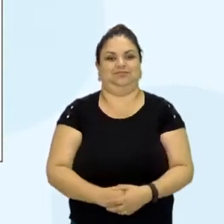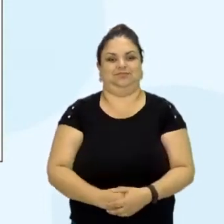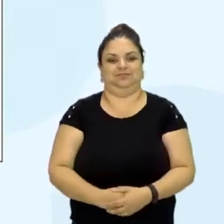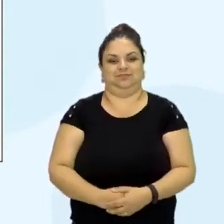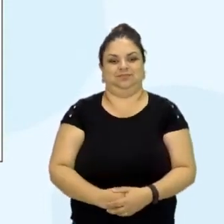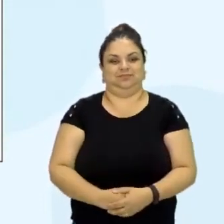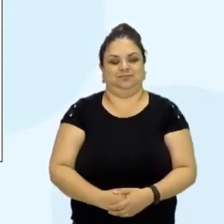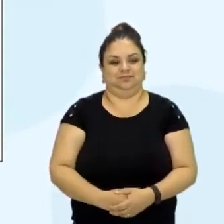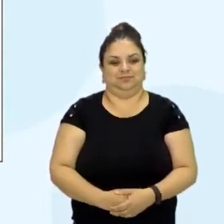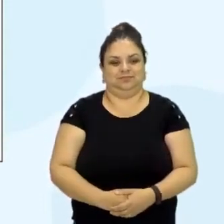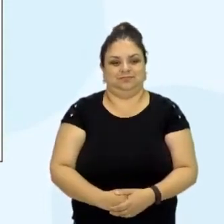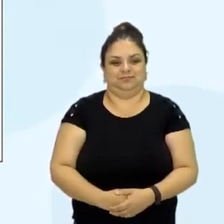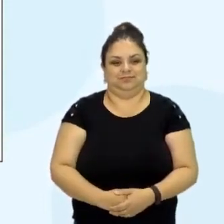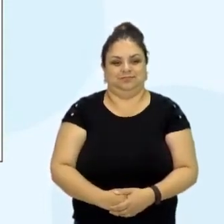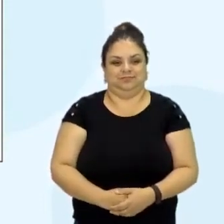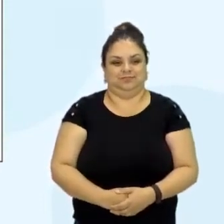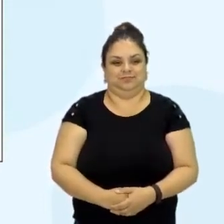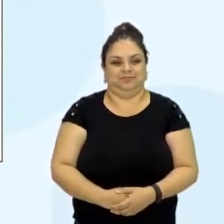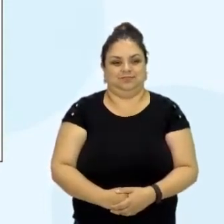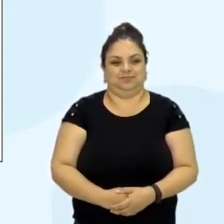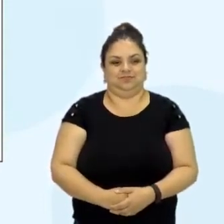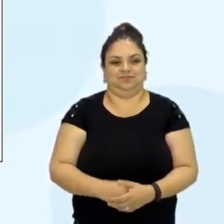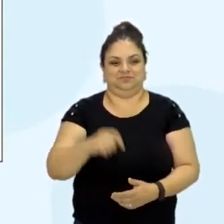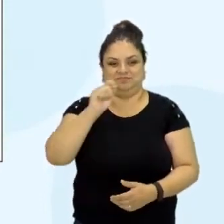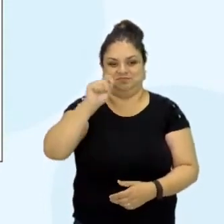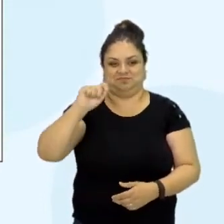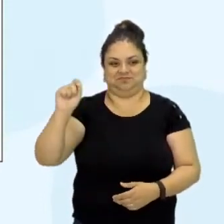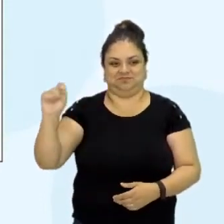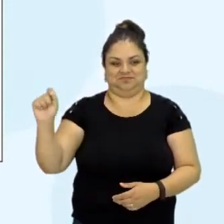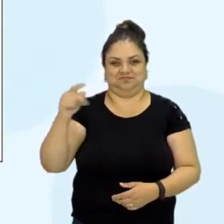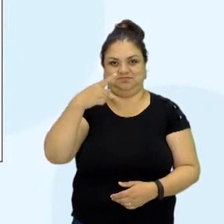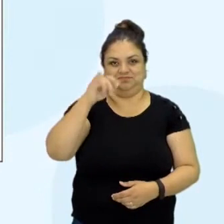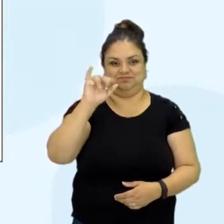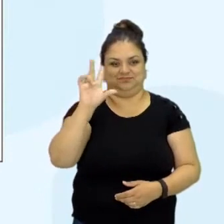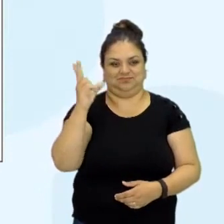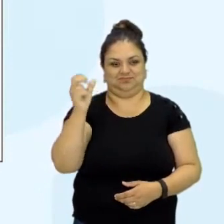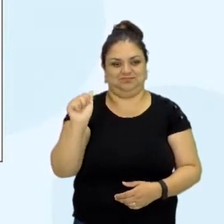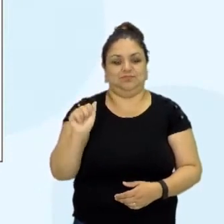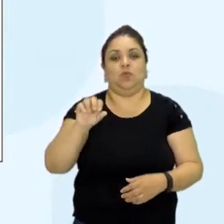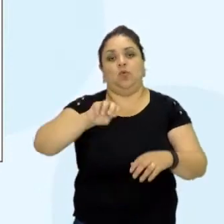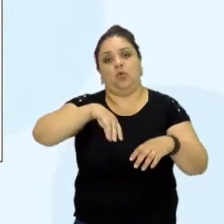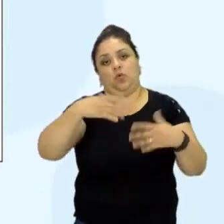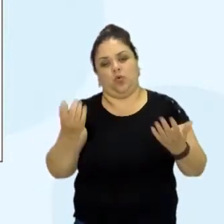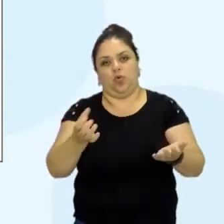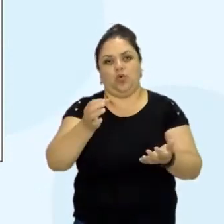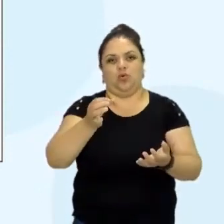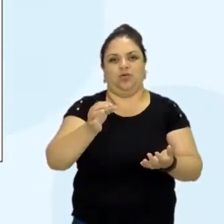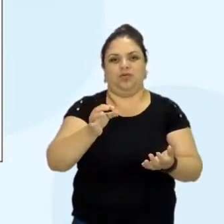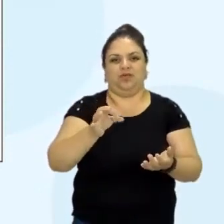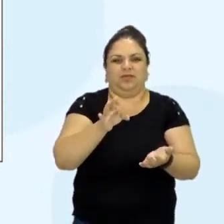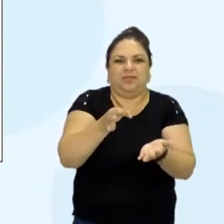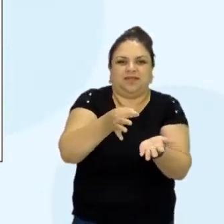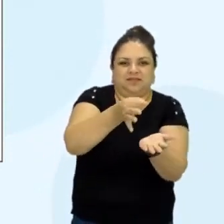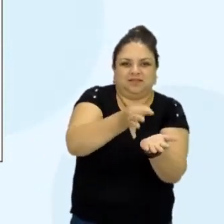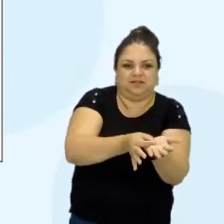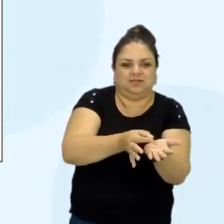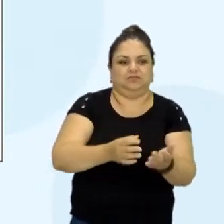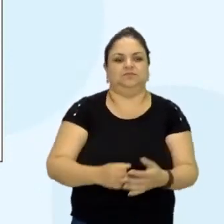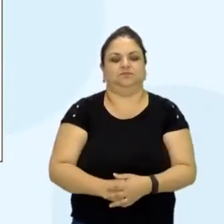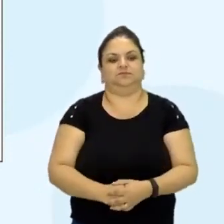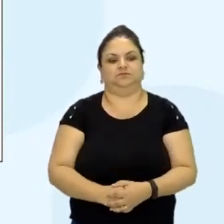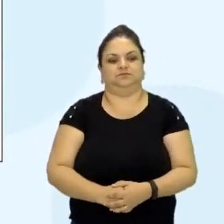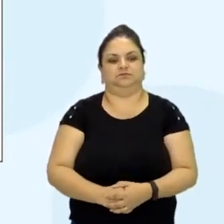Pareceu que isso é um acento, mas não é. Pilhas. Ou uma bateria. Só um adendo,